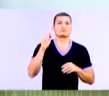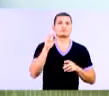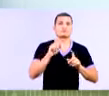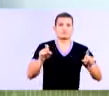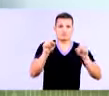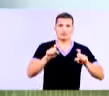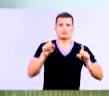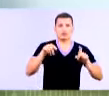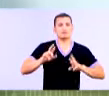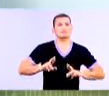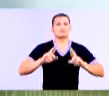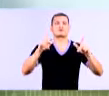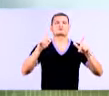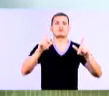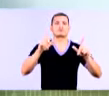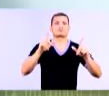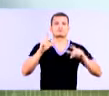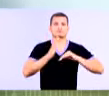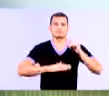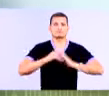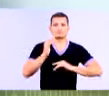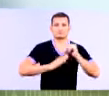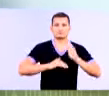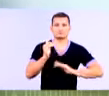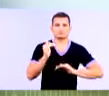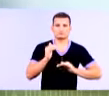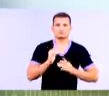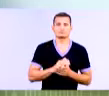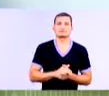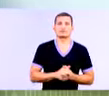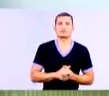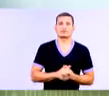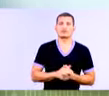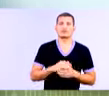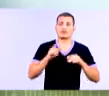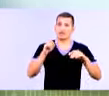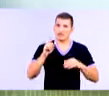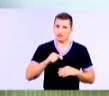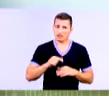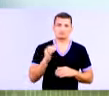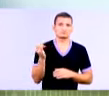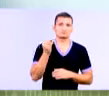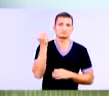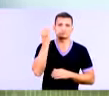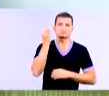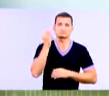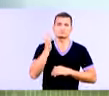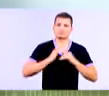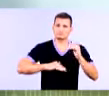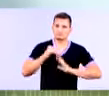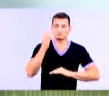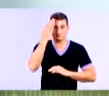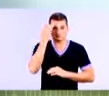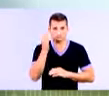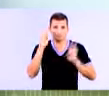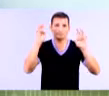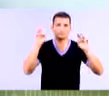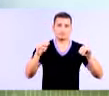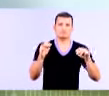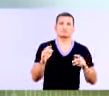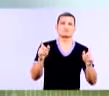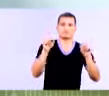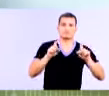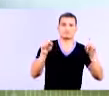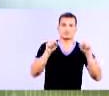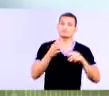carreira. Isso é um ponto pacificado, né? É um diferencial na carreira você saber bem informática. E você, como você está